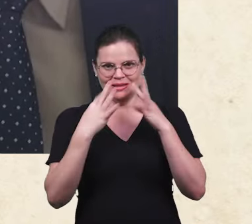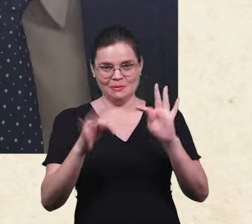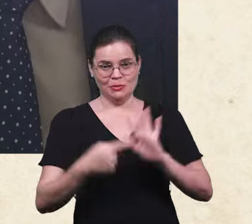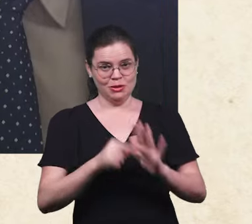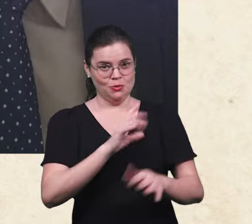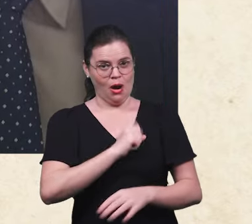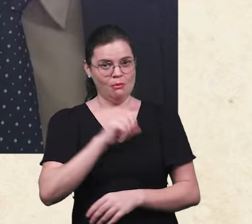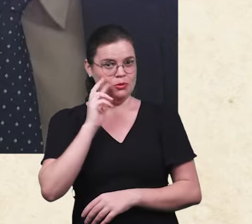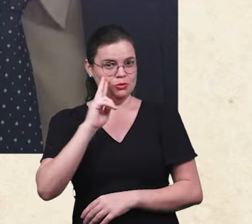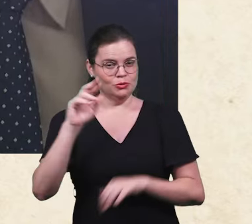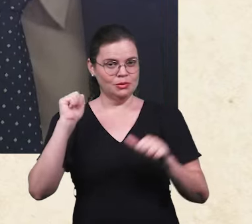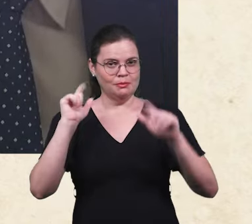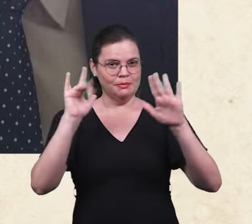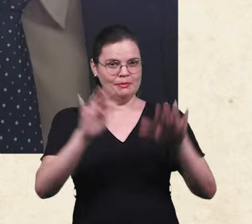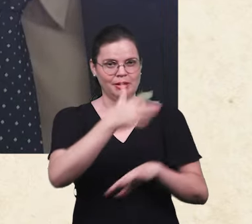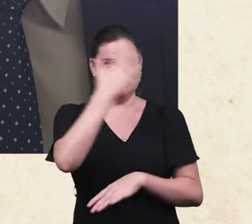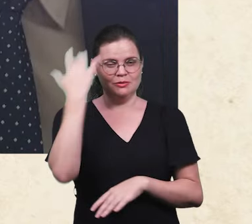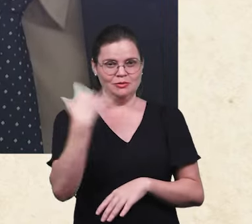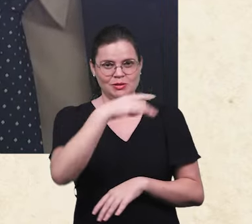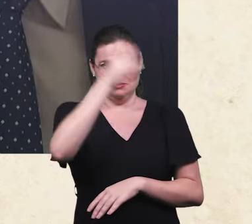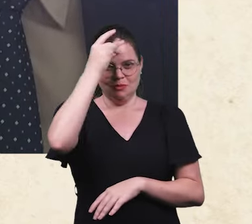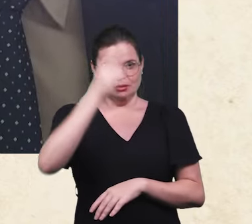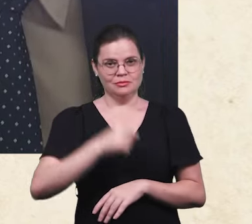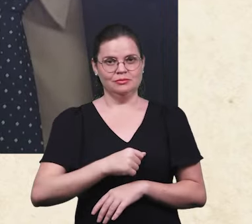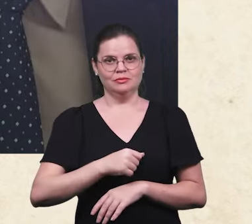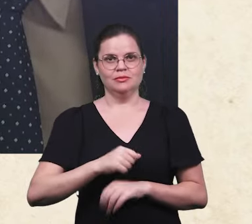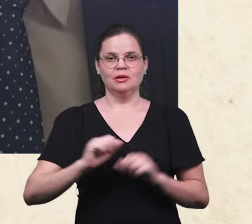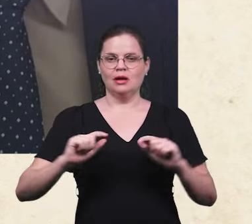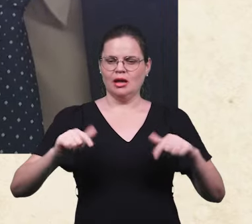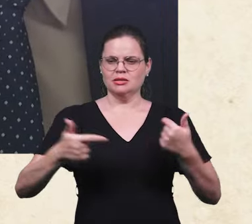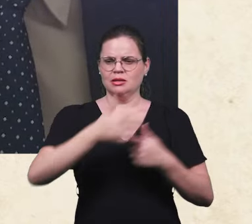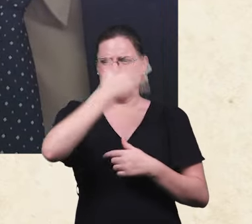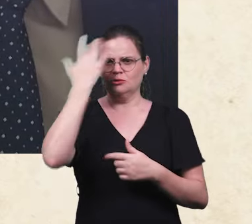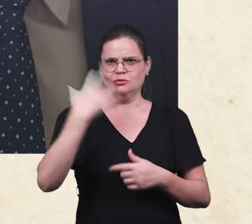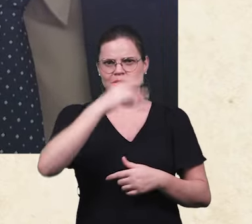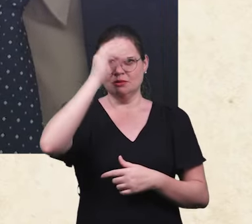desse amor, dessa bênção do Espírito Santo, o Espírito do Deus